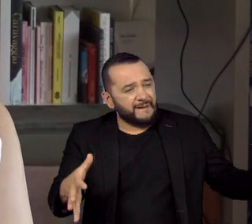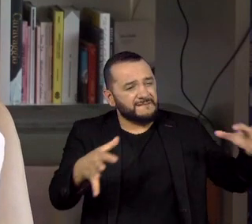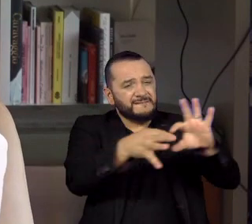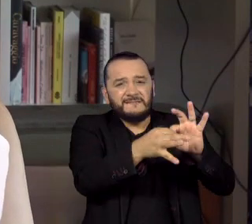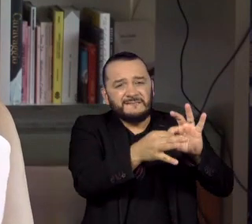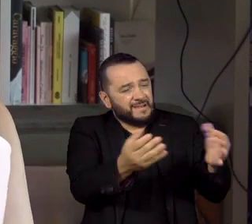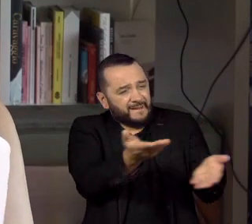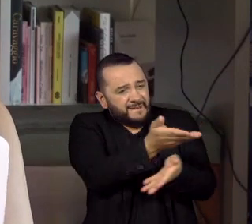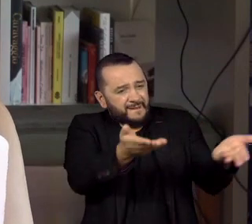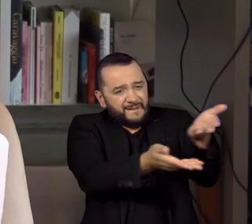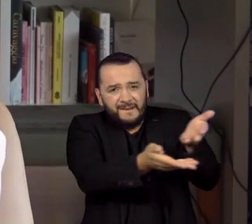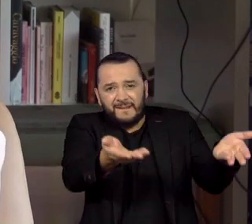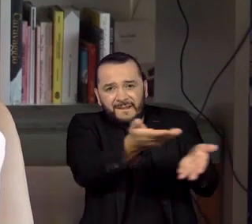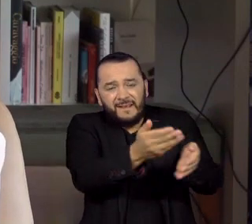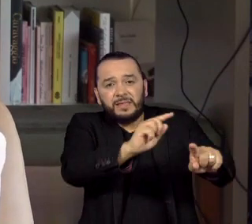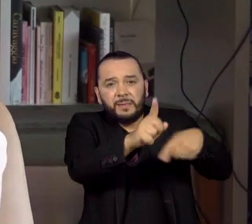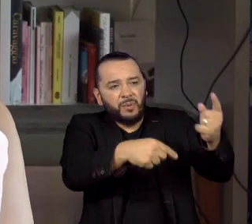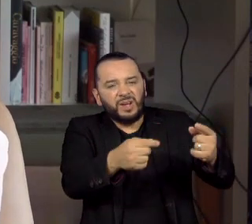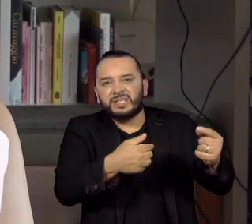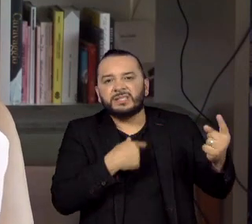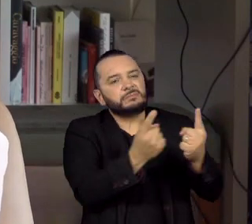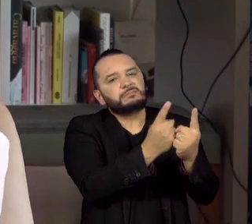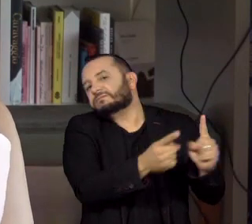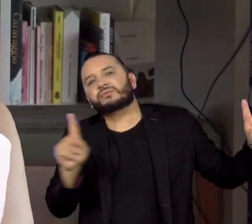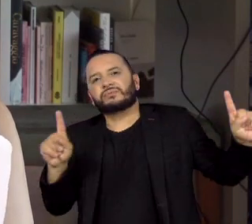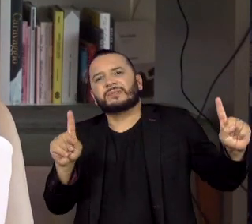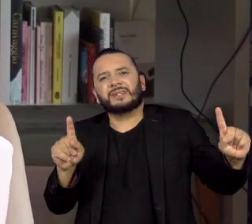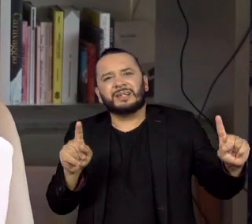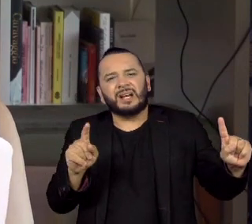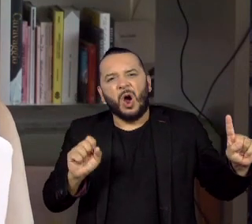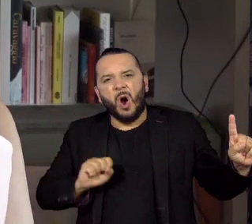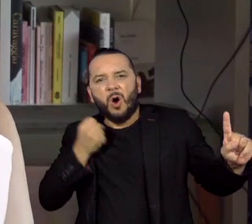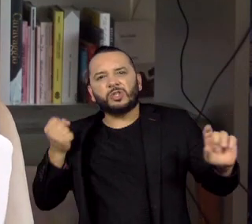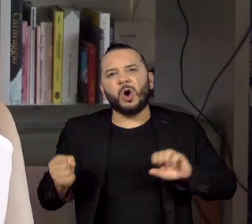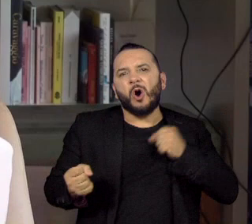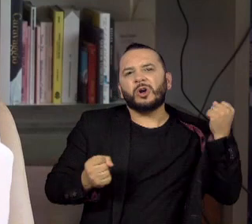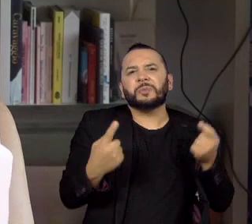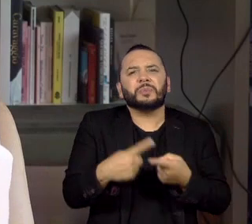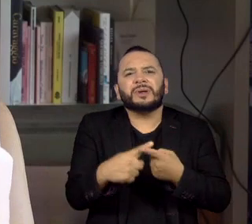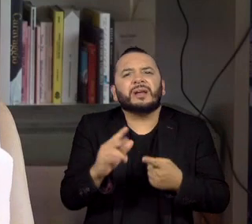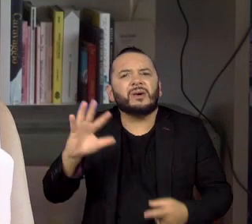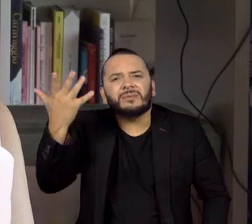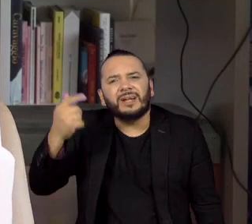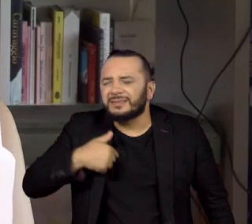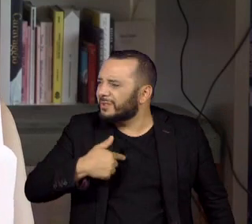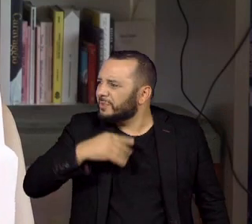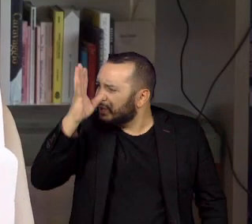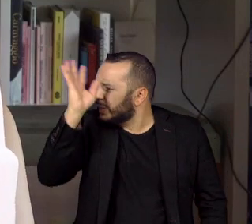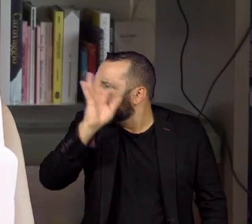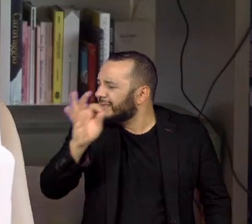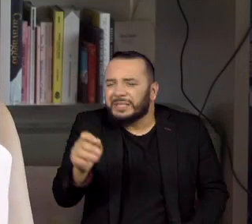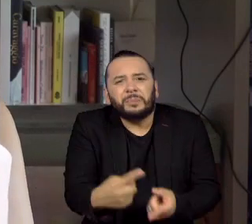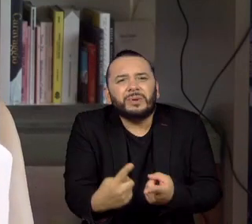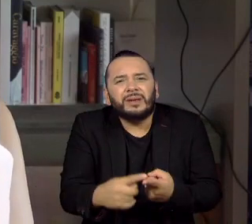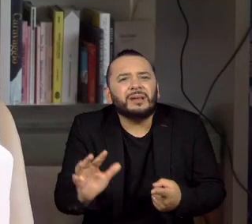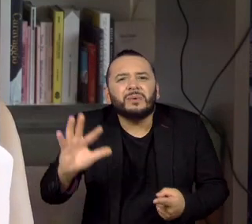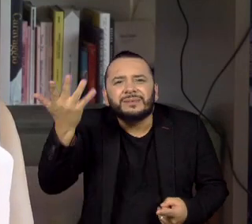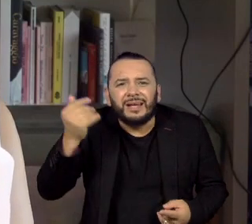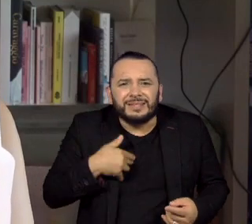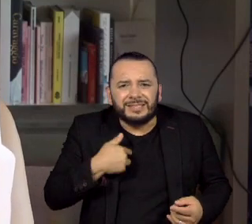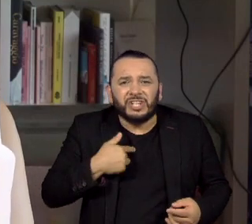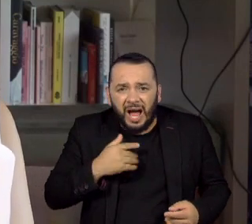adoraram, e coisas como a maioria dos casais, como é que elas passam a se odiar terrivelmente? É um negócio que eu nunca consegui entender, e acho que entender